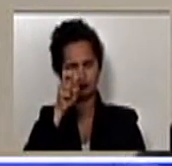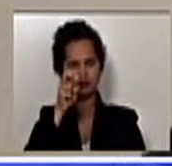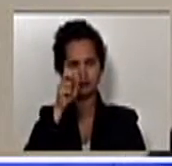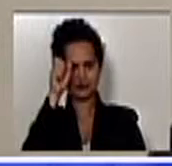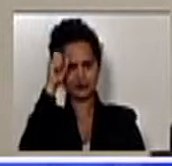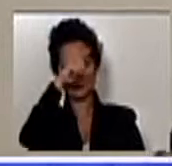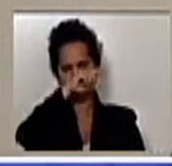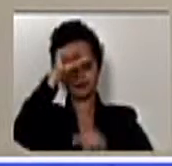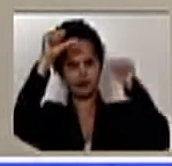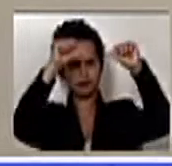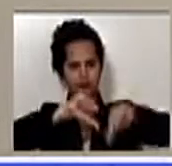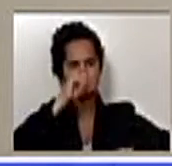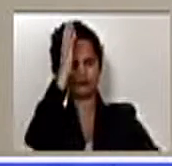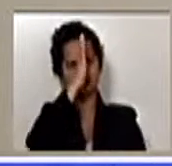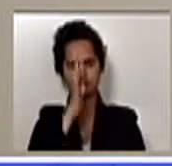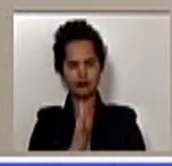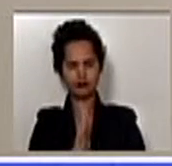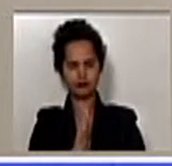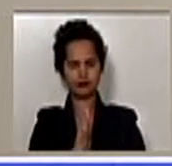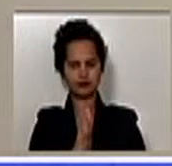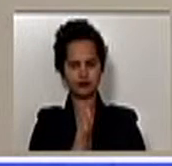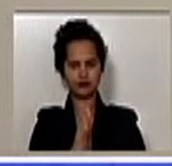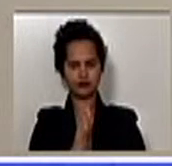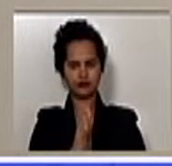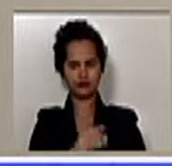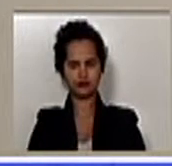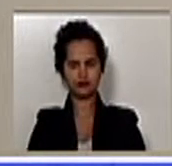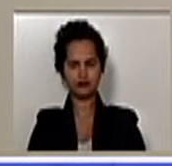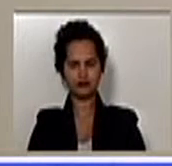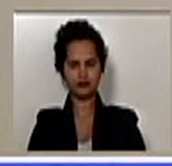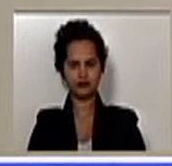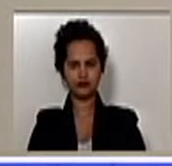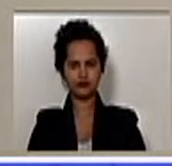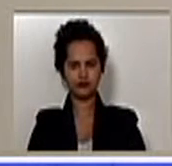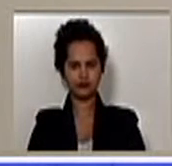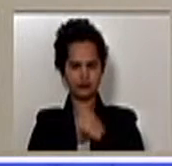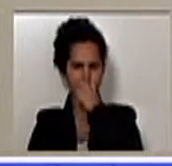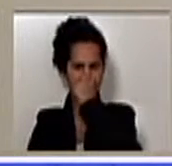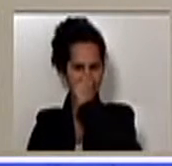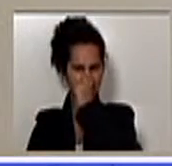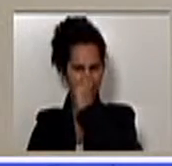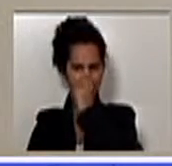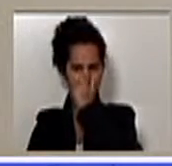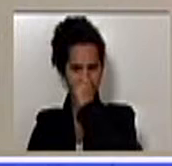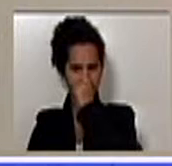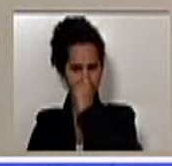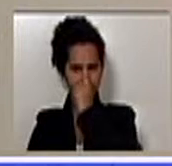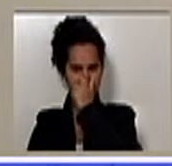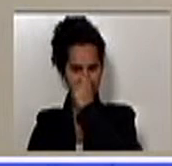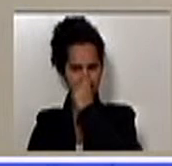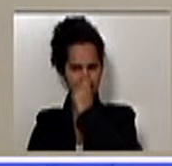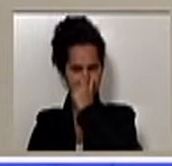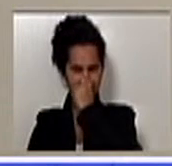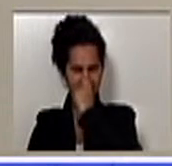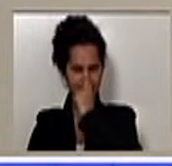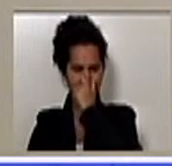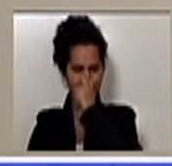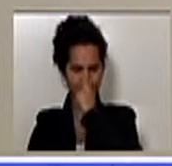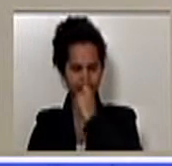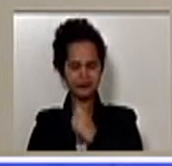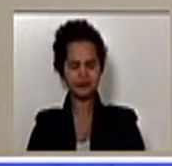crise, como vivemos, da forma que está concluindo, e para planejar o ano